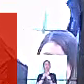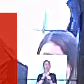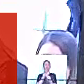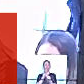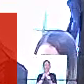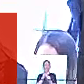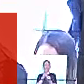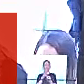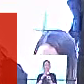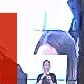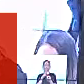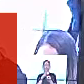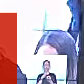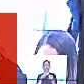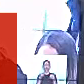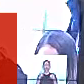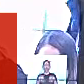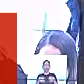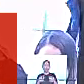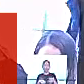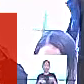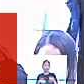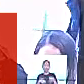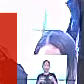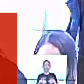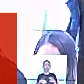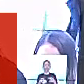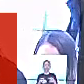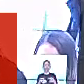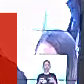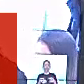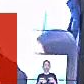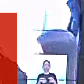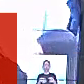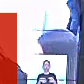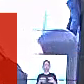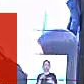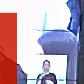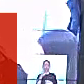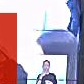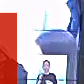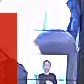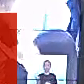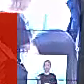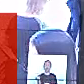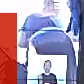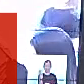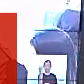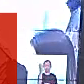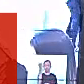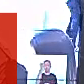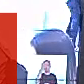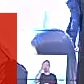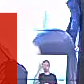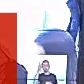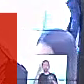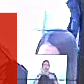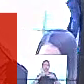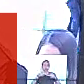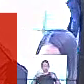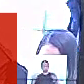qual termina por relevar que muitas pessoas, às vezes, a superação